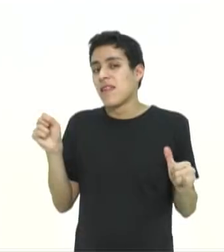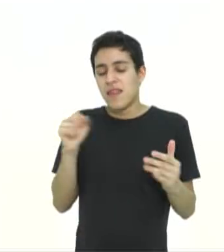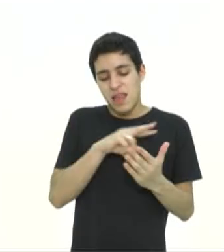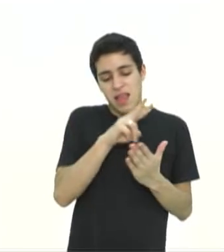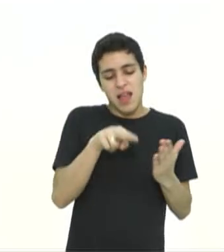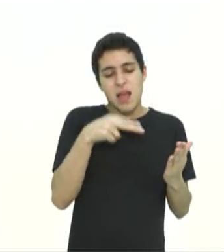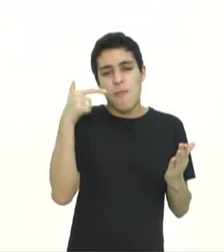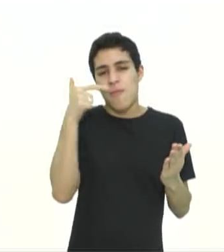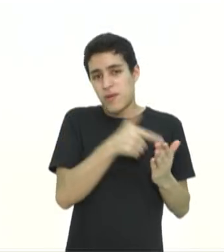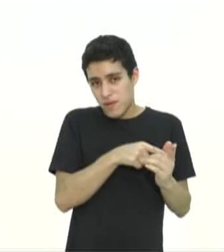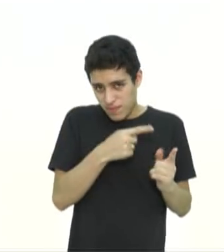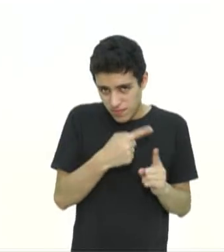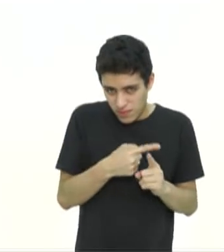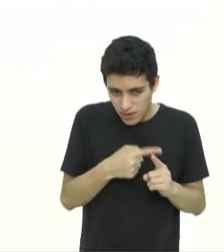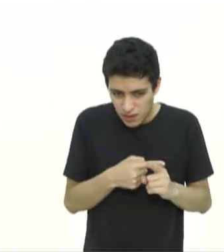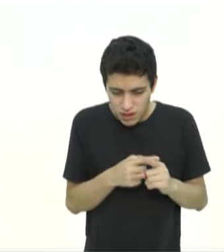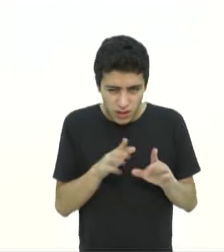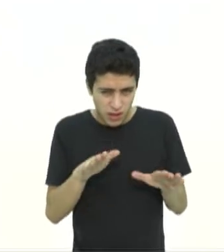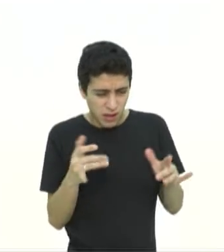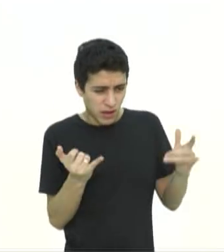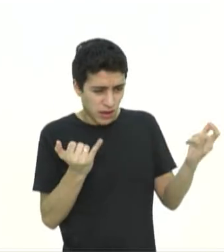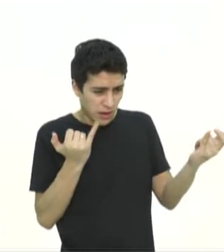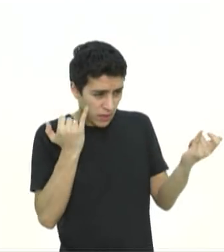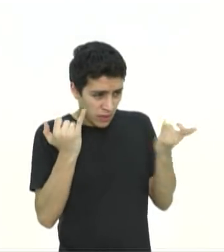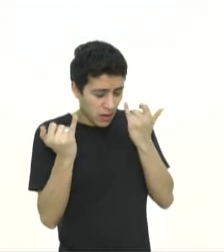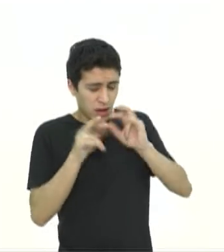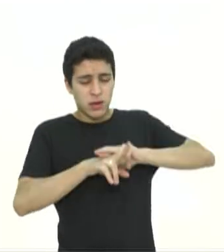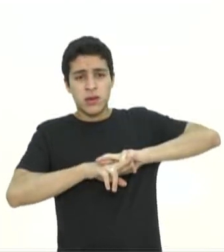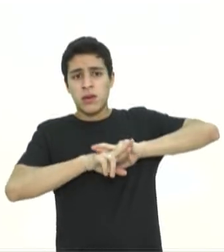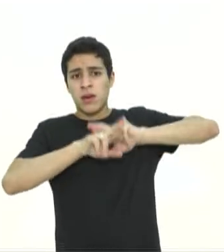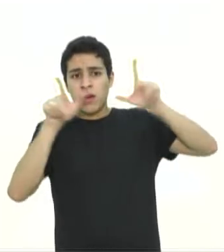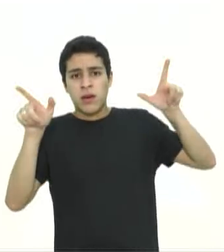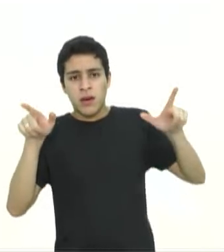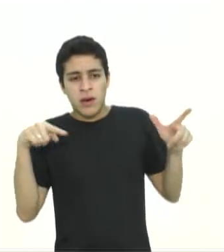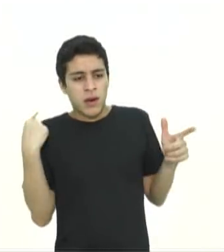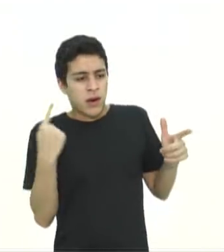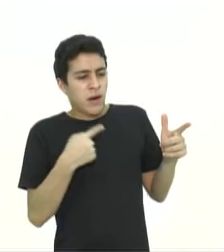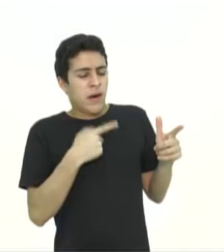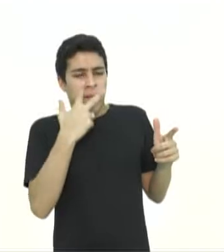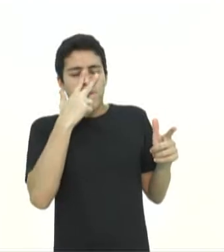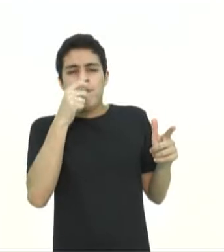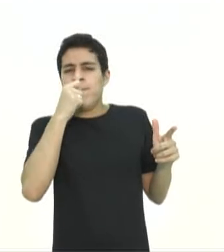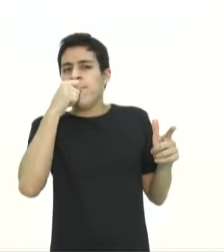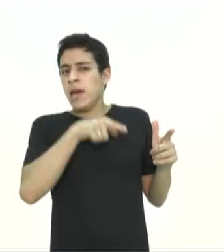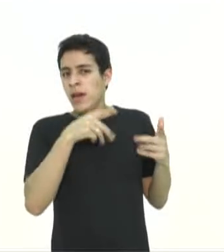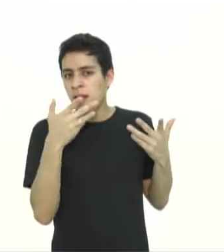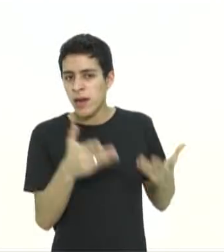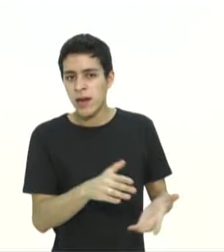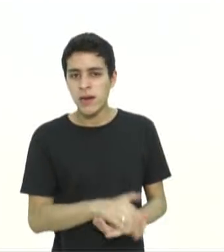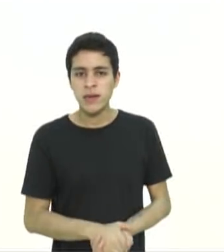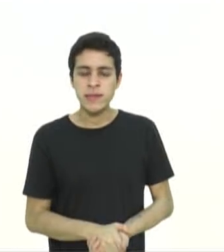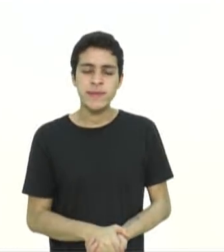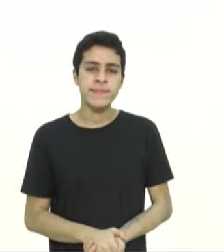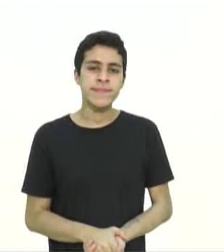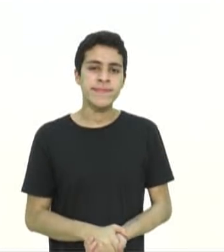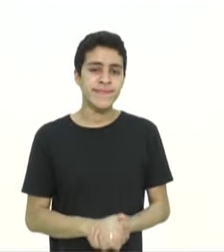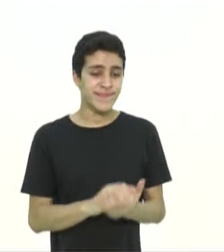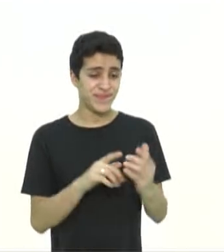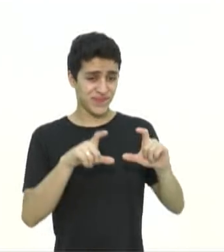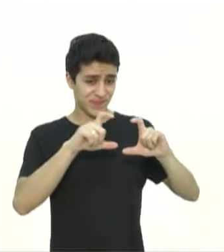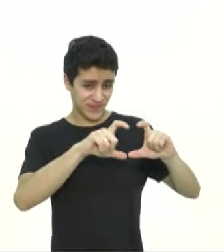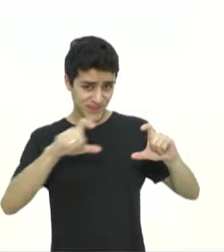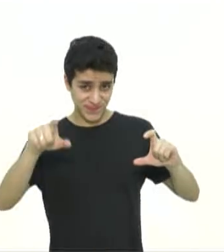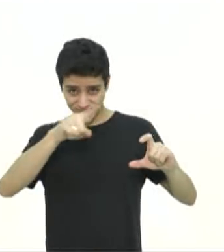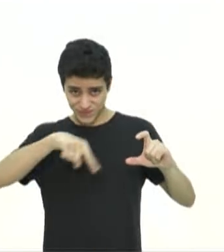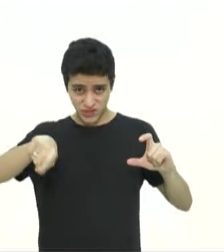Isso porque, quando recebemos uma informação inesperada, tendemos a achá-la engraçada. Na tirinha que